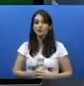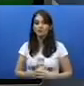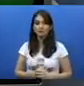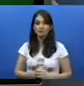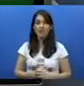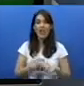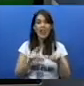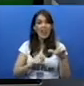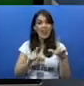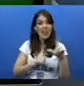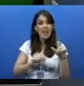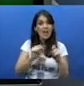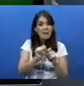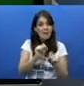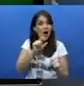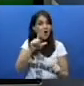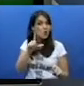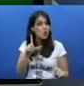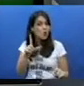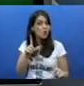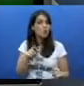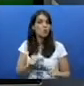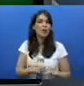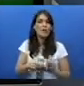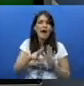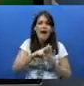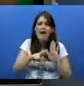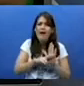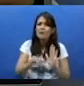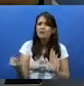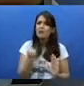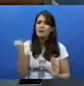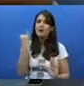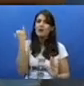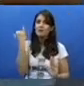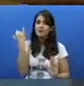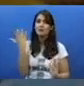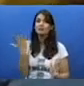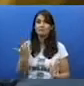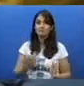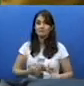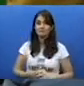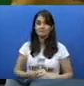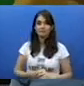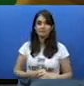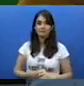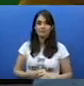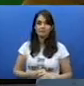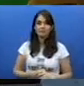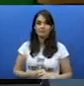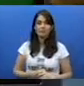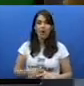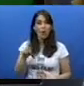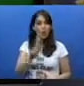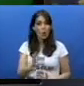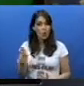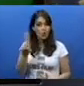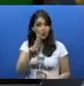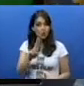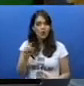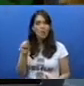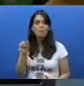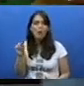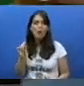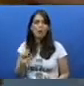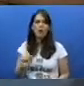letra maiúscula, crianças. Não esqueçam dessa regrinha, é muito importante, tá? Uso de sinais de pontuação